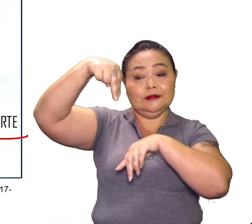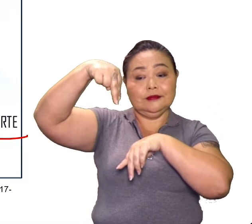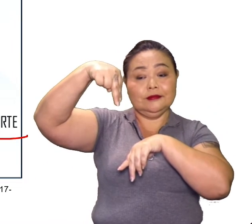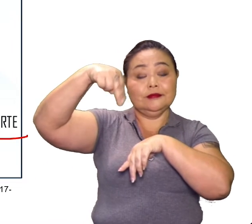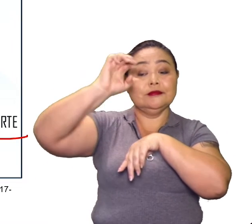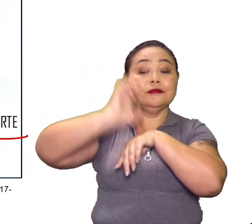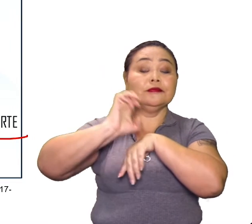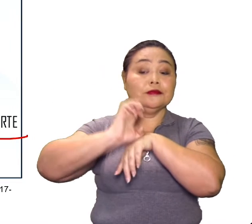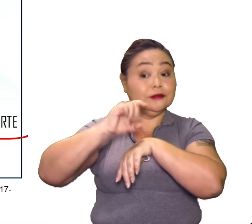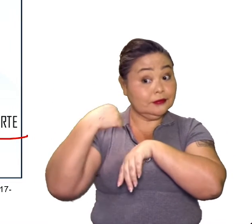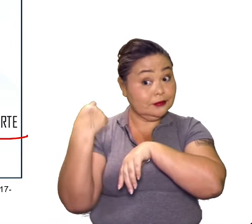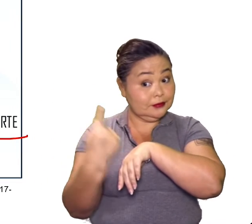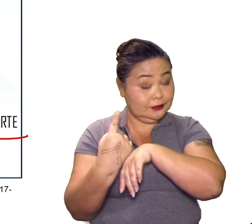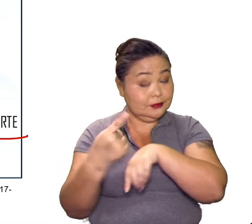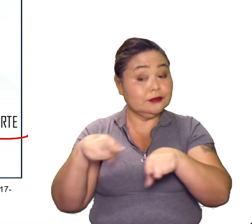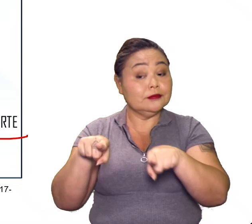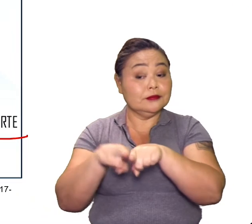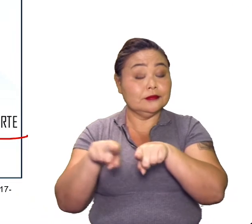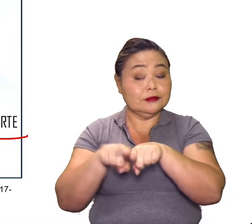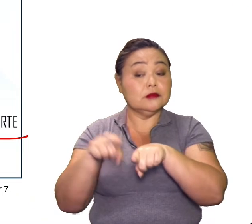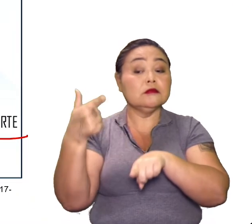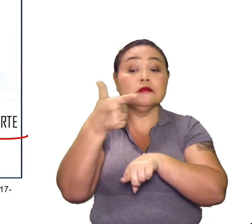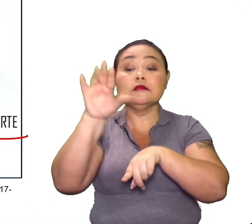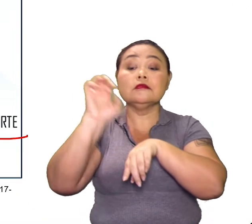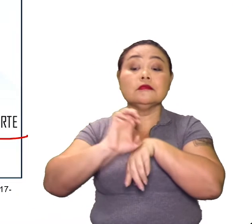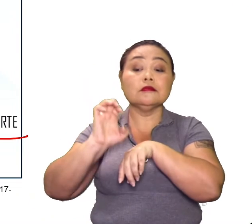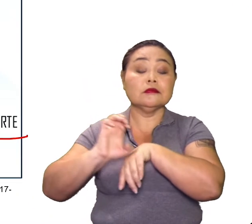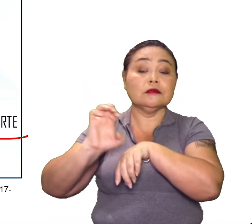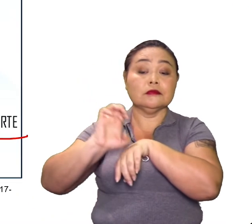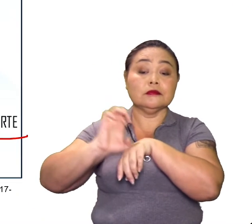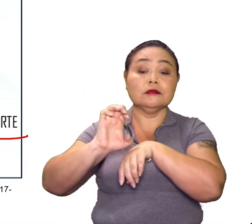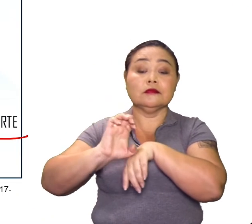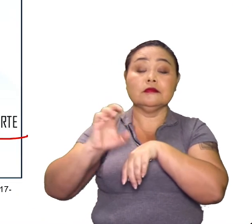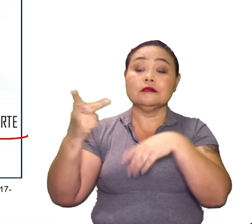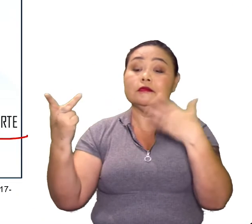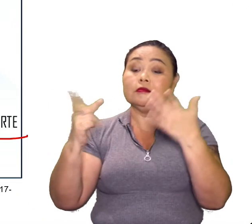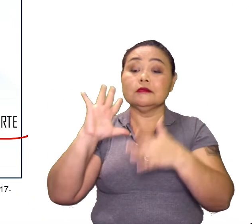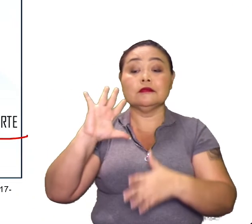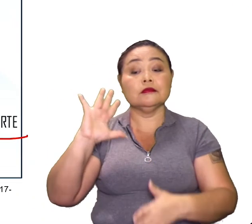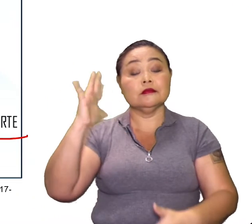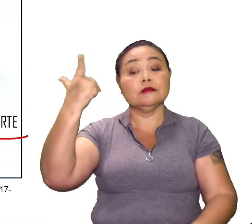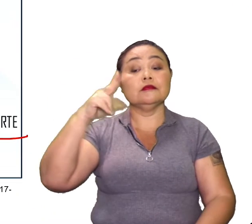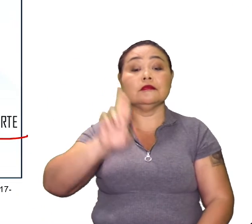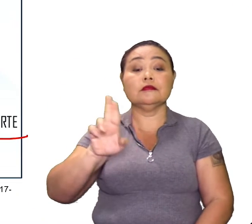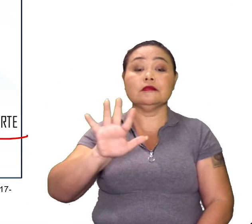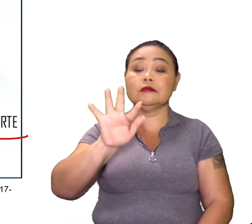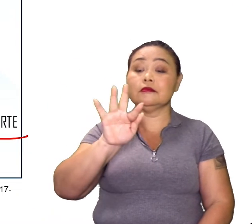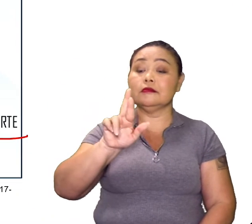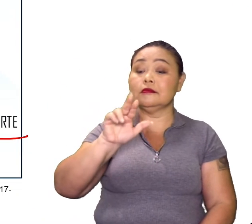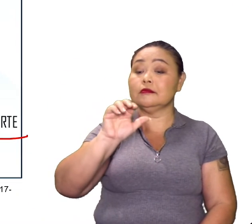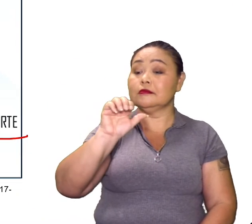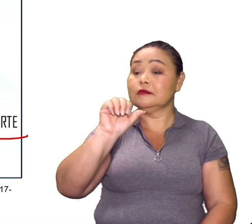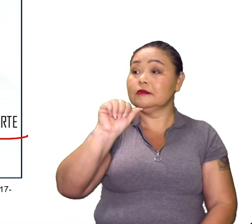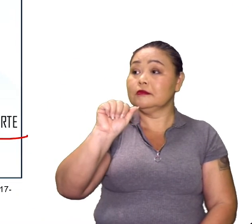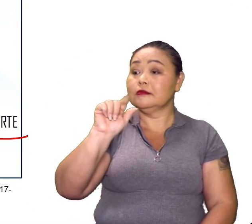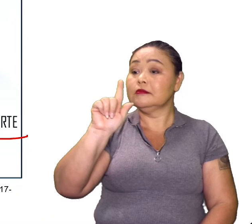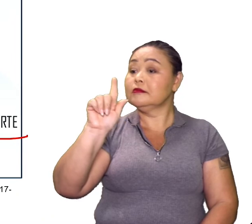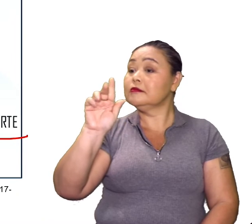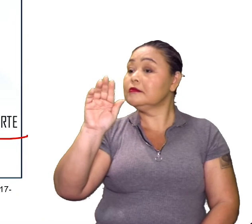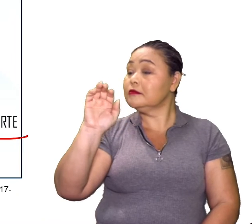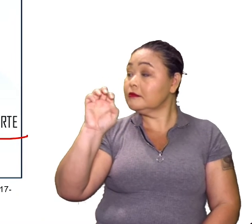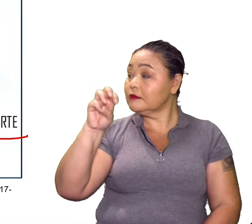nosso estado e também outros estados, e esse fenômeno nós chamamos de friagem,